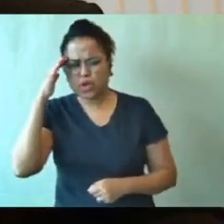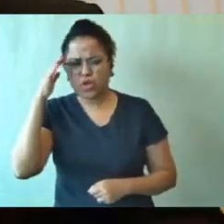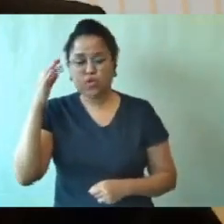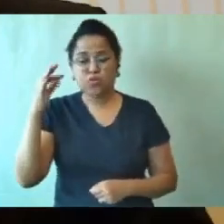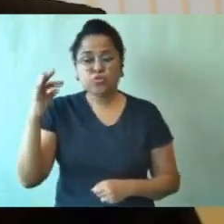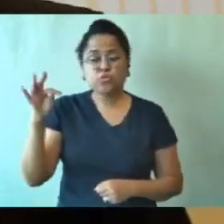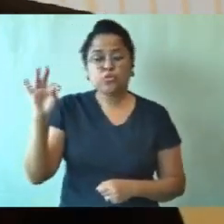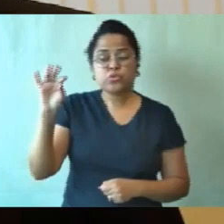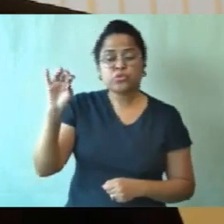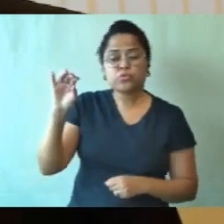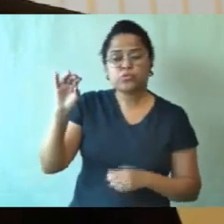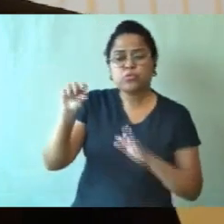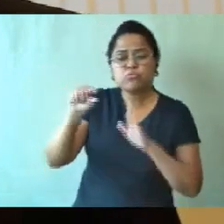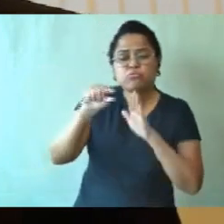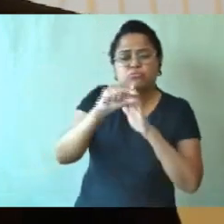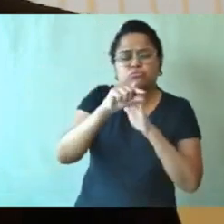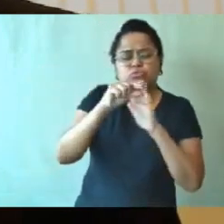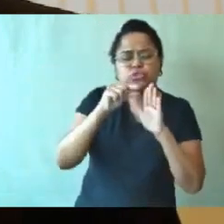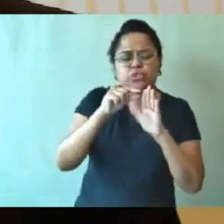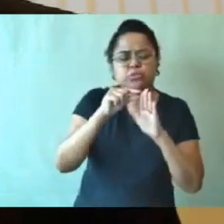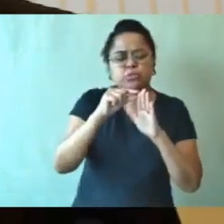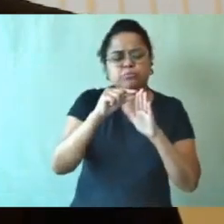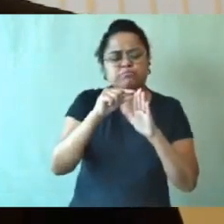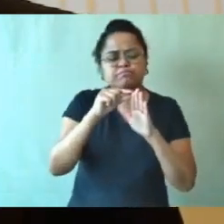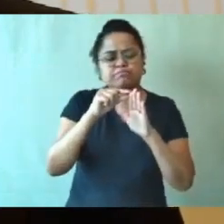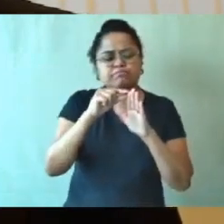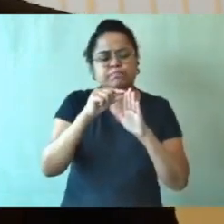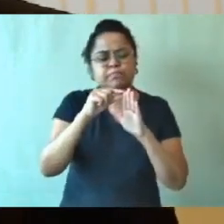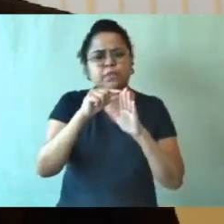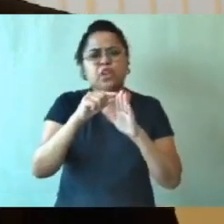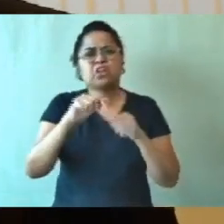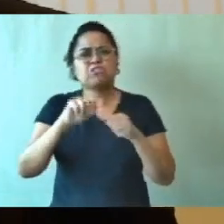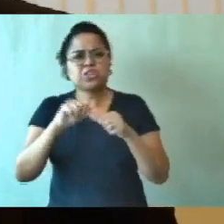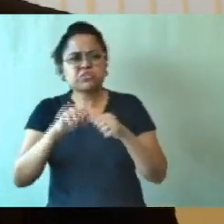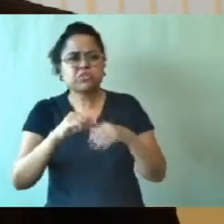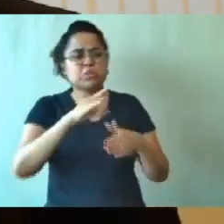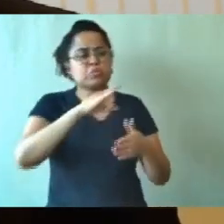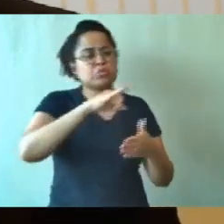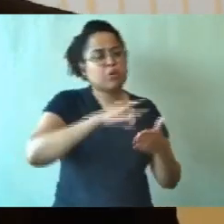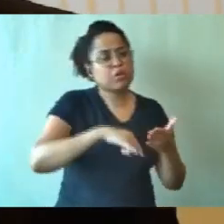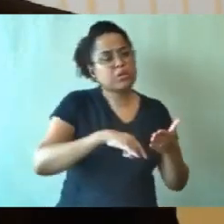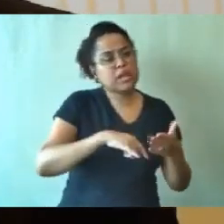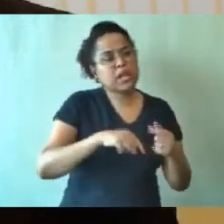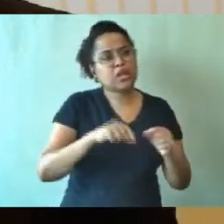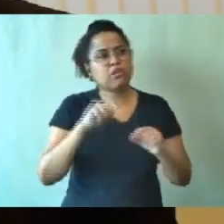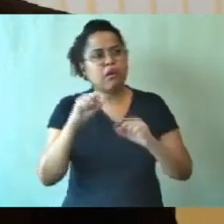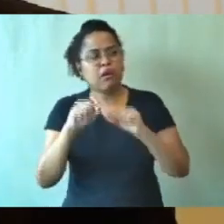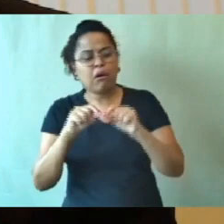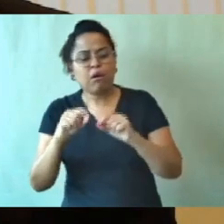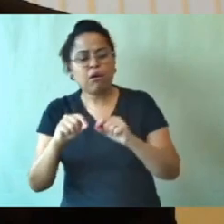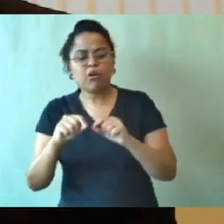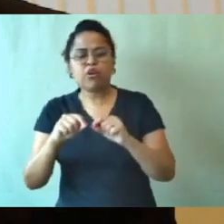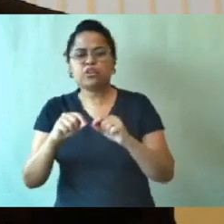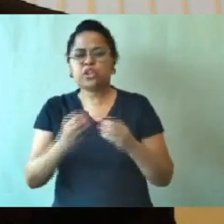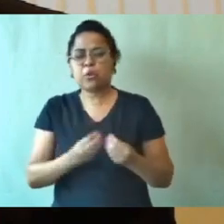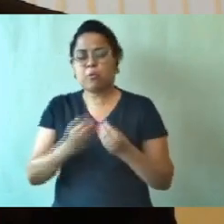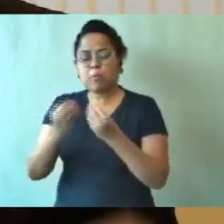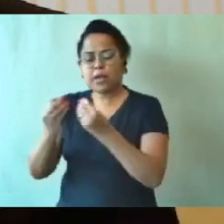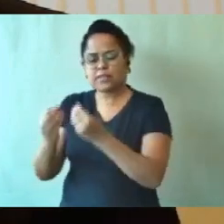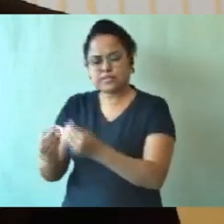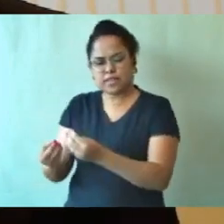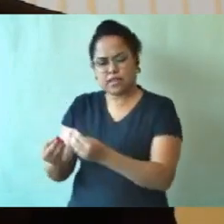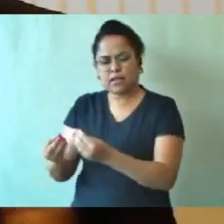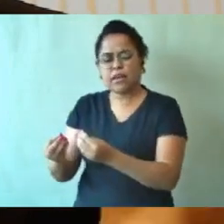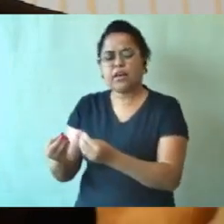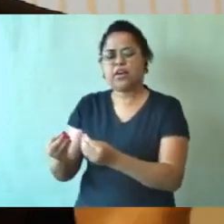Sim. Nós fizemos um contrato onde eu passava os ativos para a